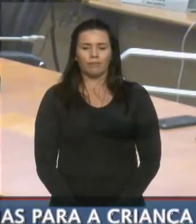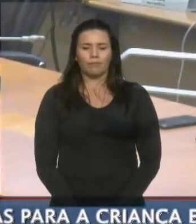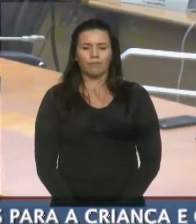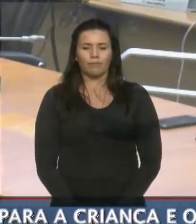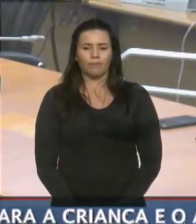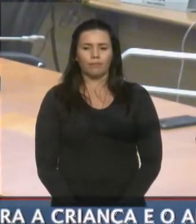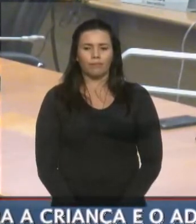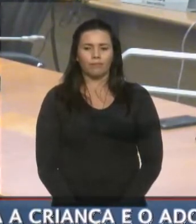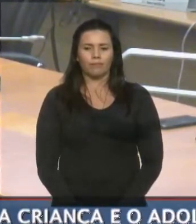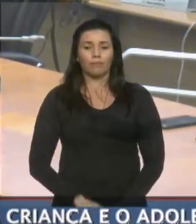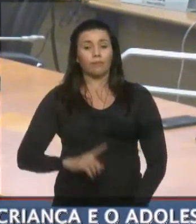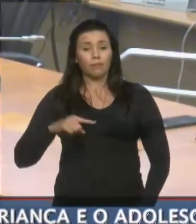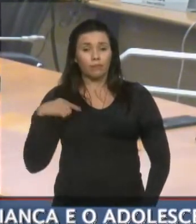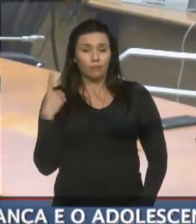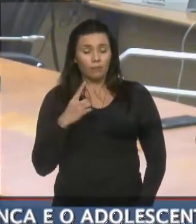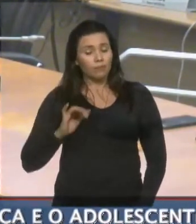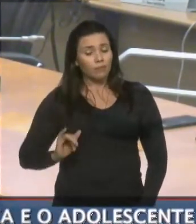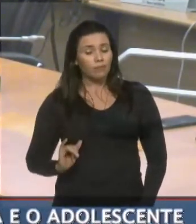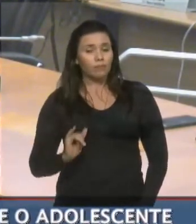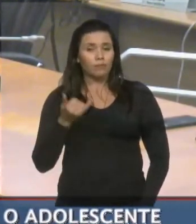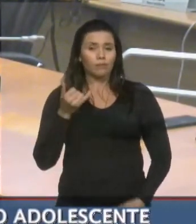Nós queremos, nessa oportunidade,